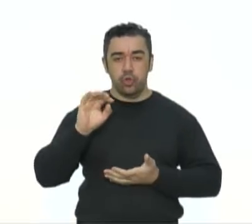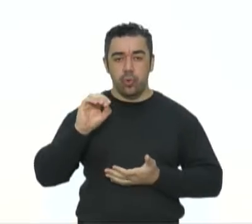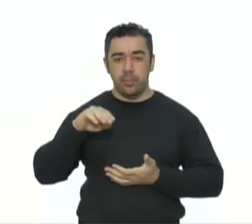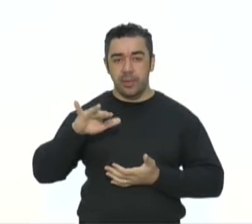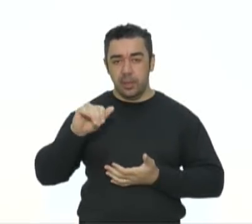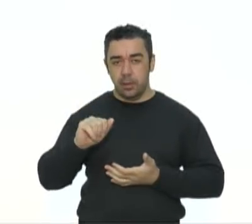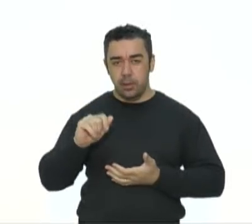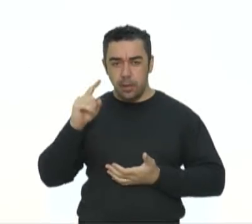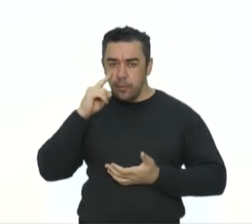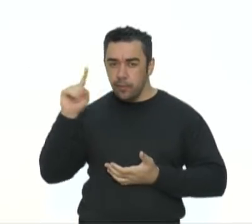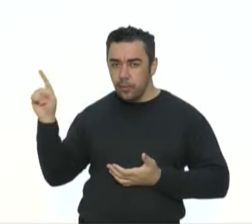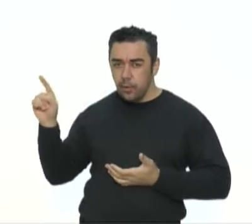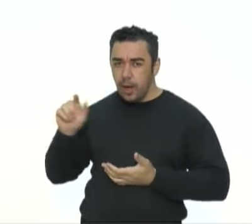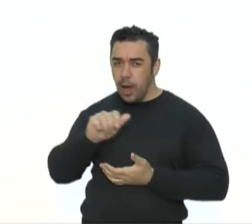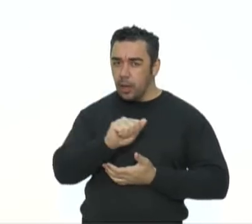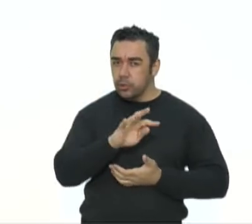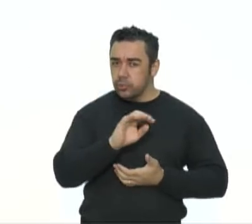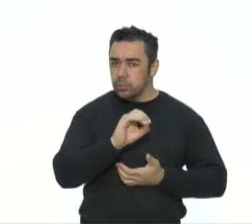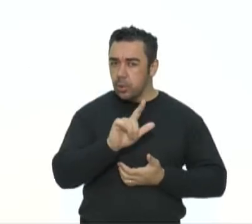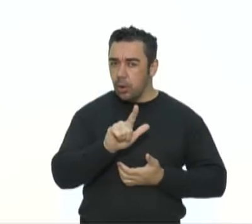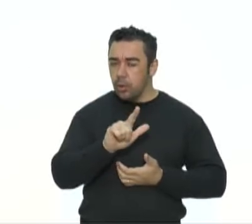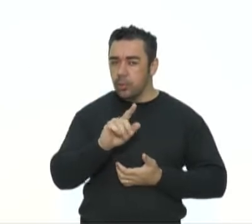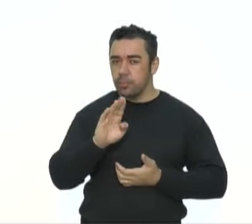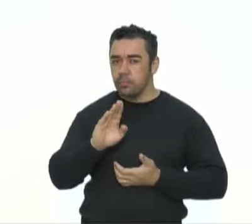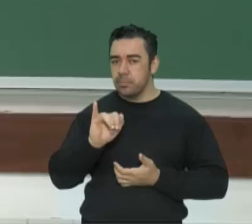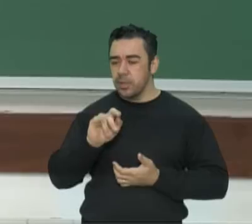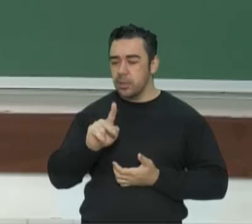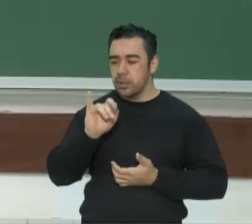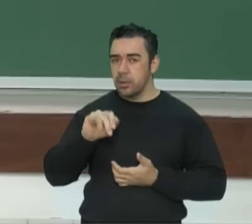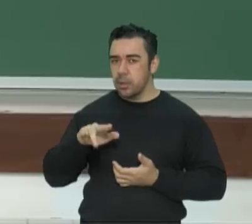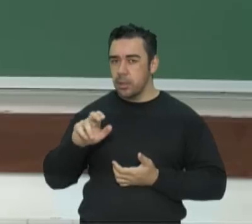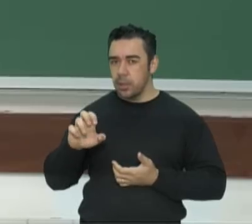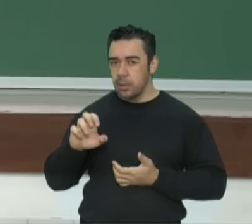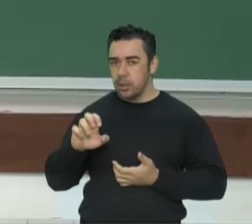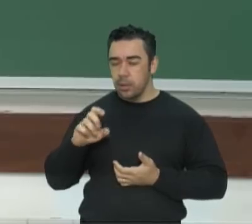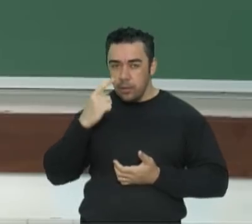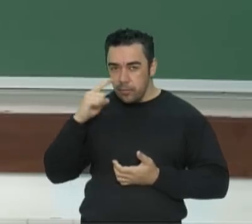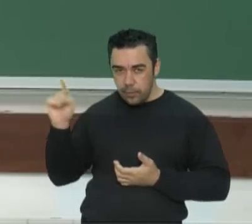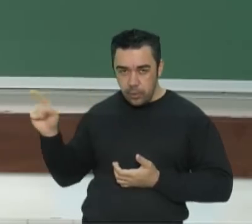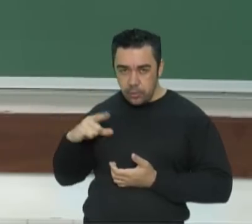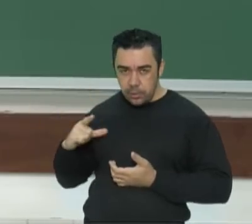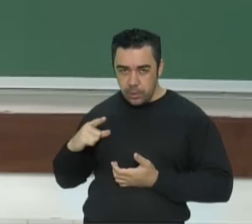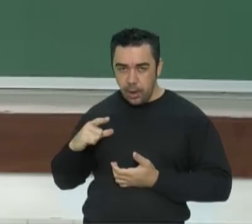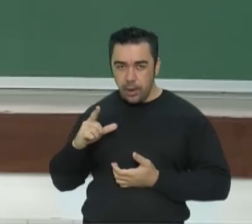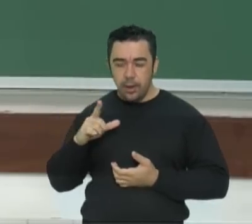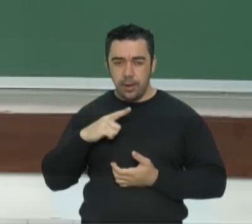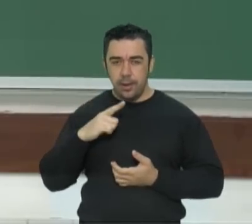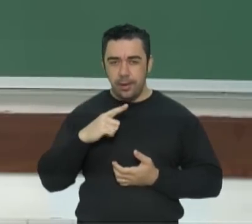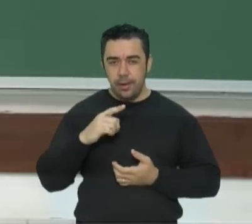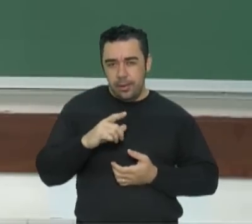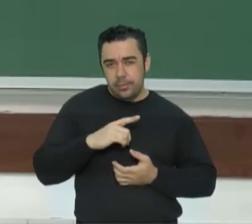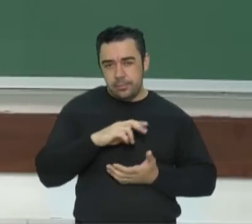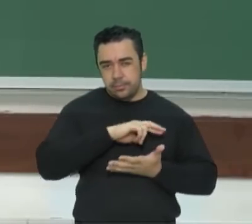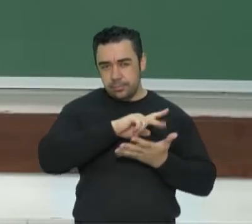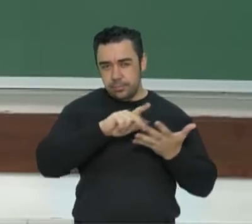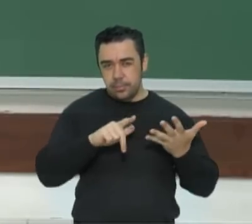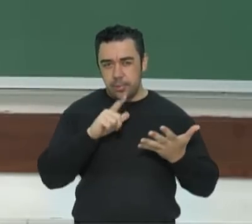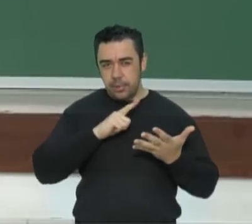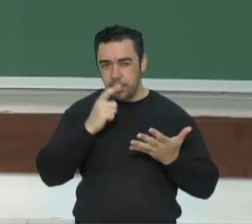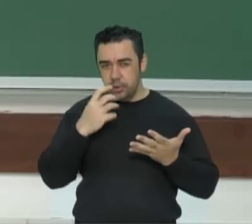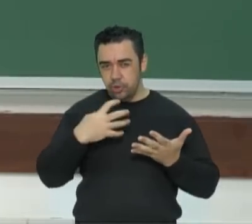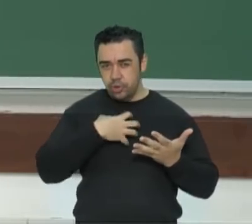Atol de Bikini? Te lembra um certo desenho animado que passa na fenda de biquíni com animais com modificações